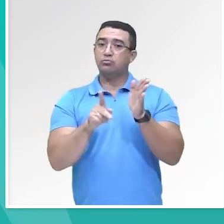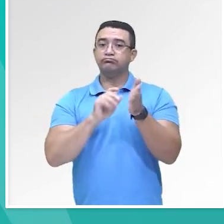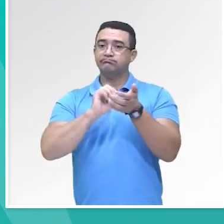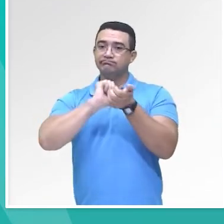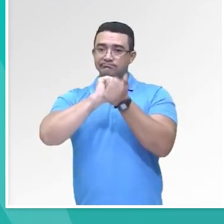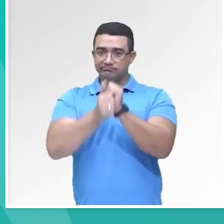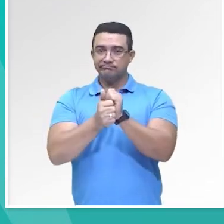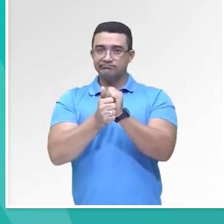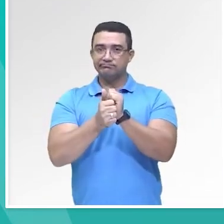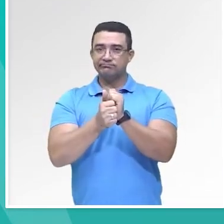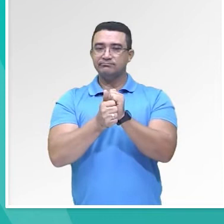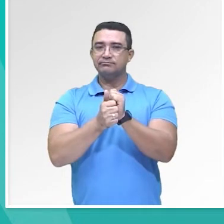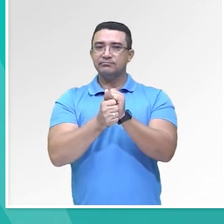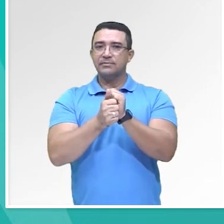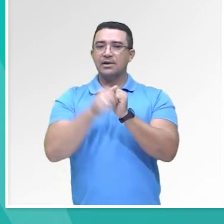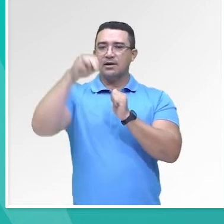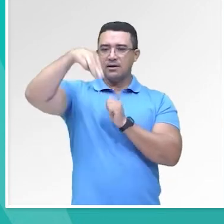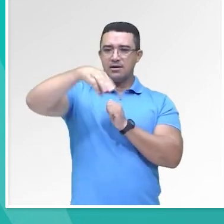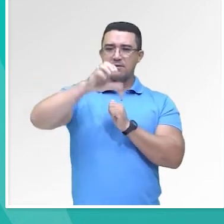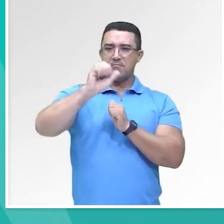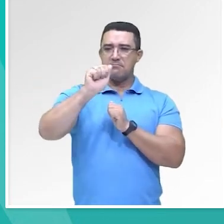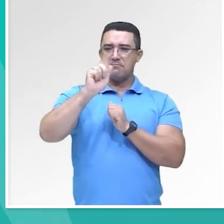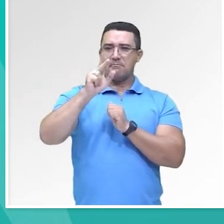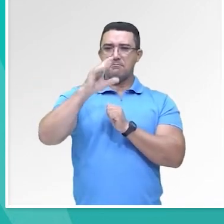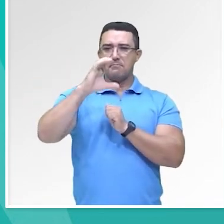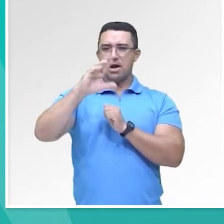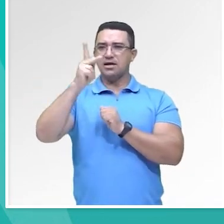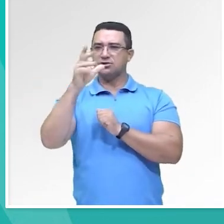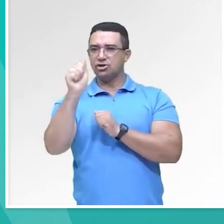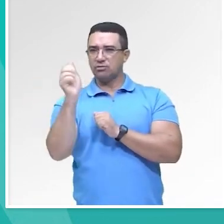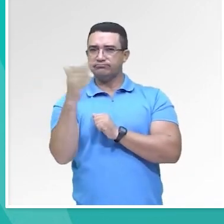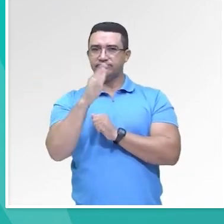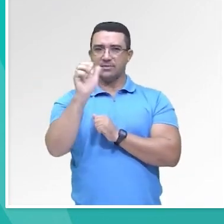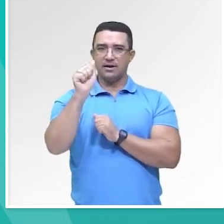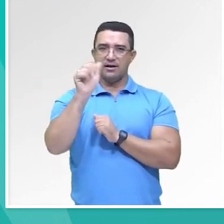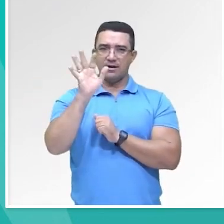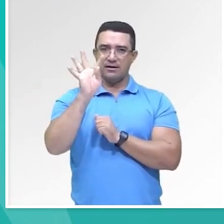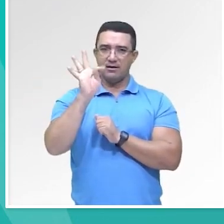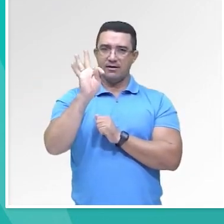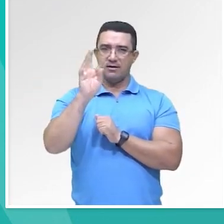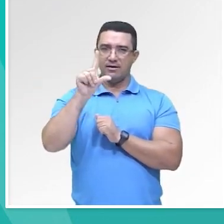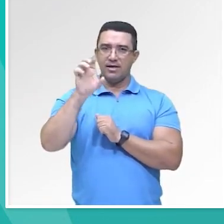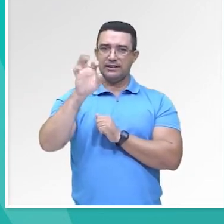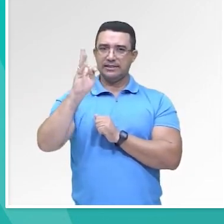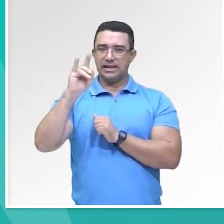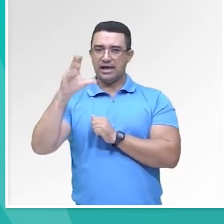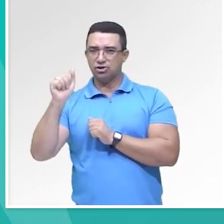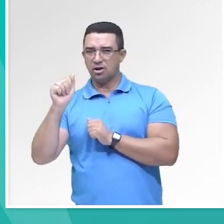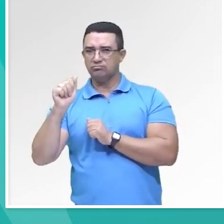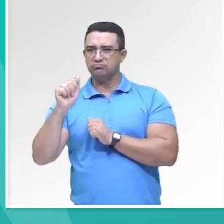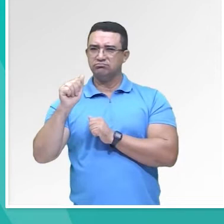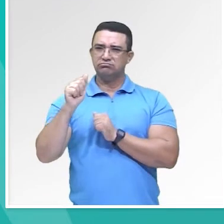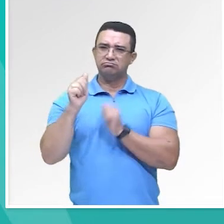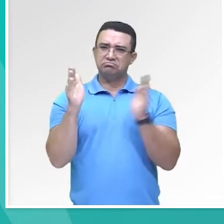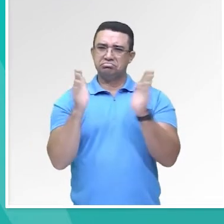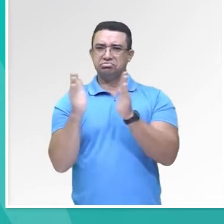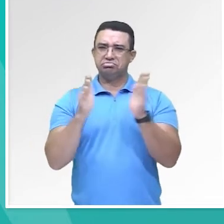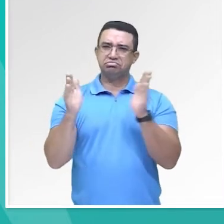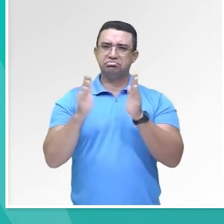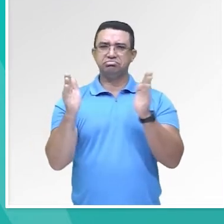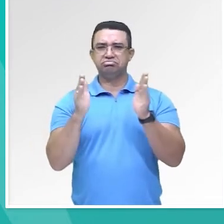de 20 e de 50 quilômetros, sendo que a última, a de 50 quilômetros, é somente para